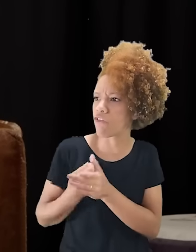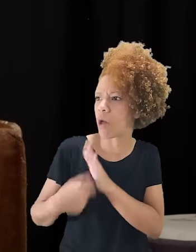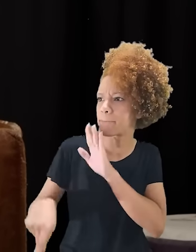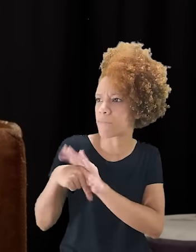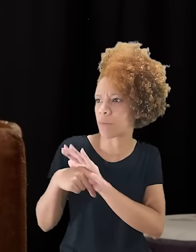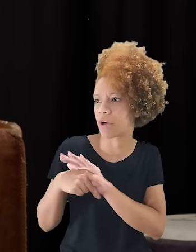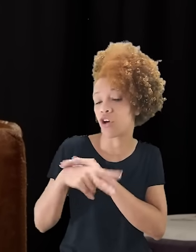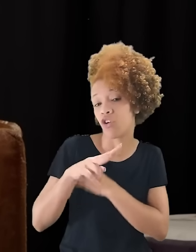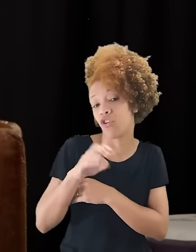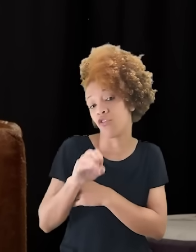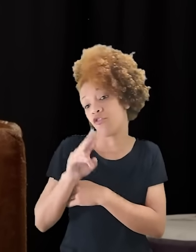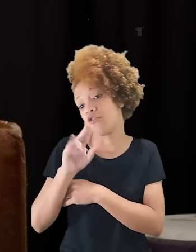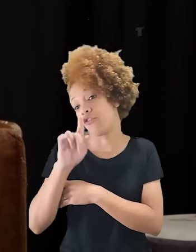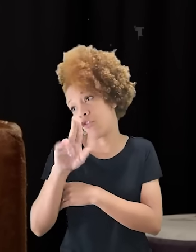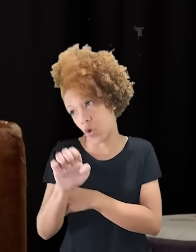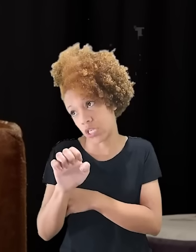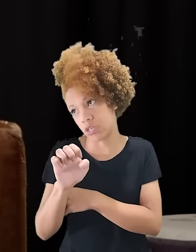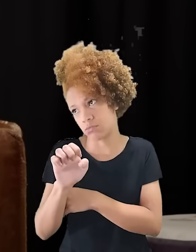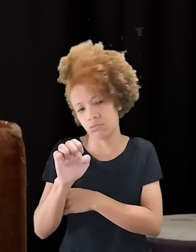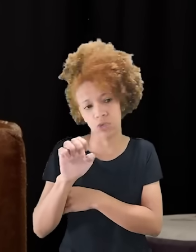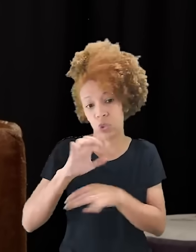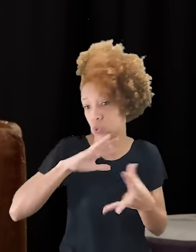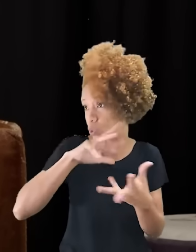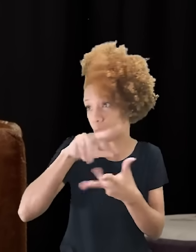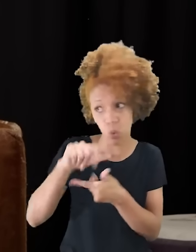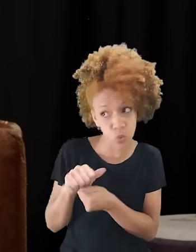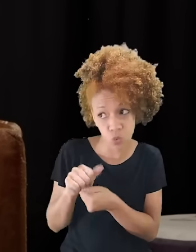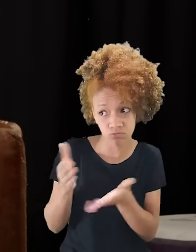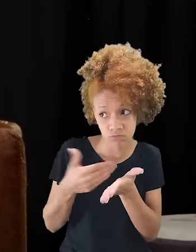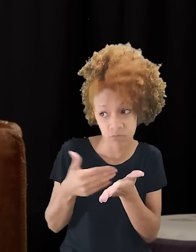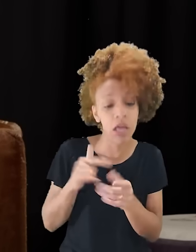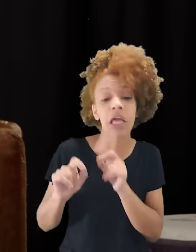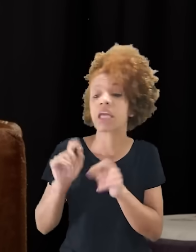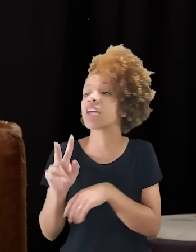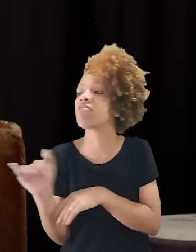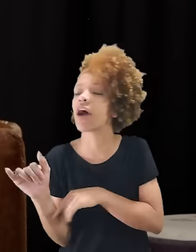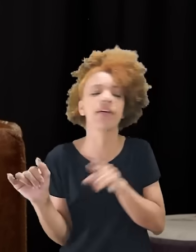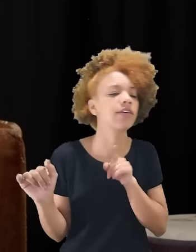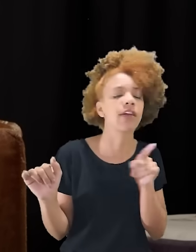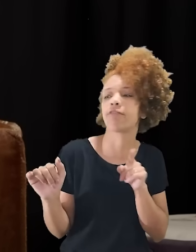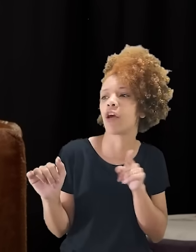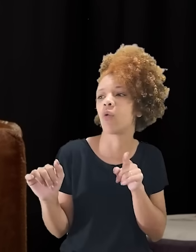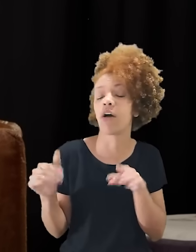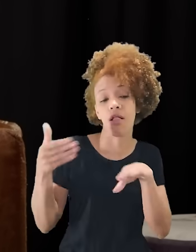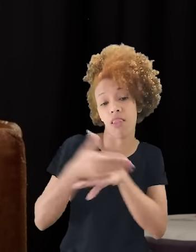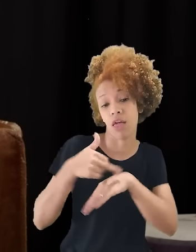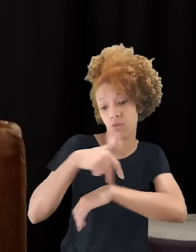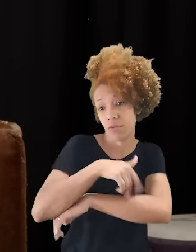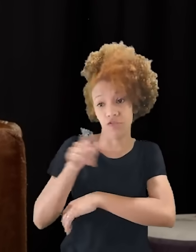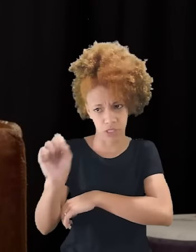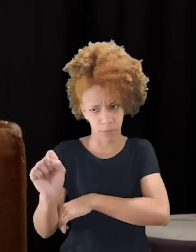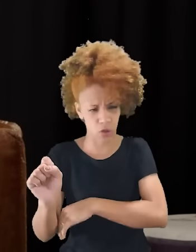da vog tipo do mundo ela coordena a vog Mundial ela que dita quem vai e quem não vai no Mat gala ela vai